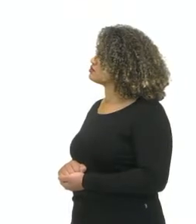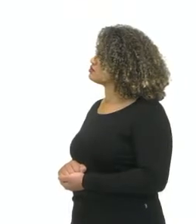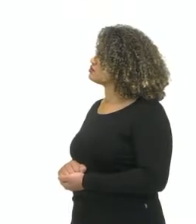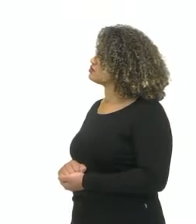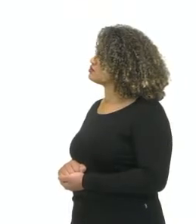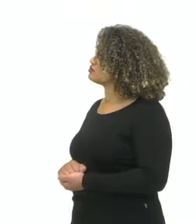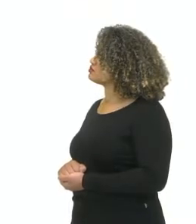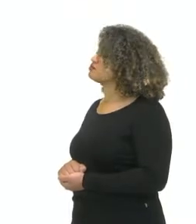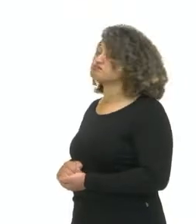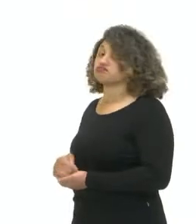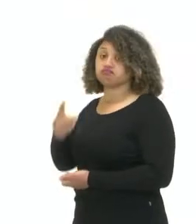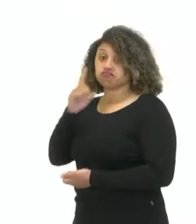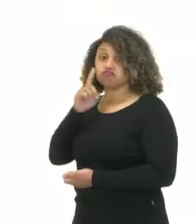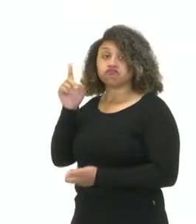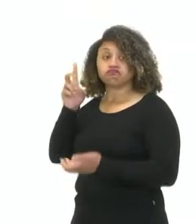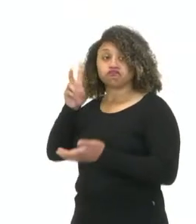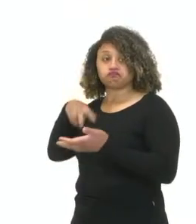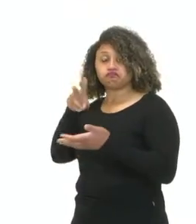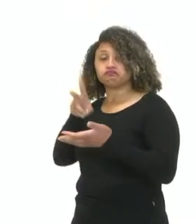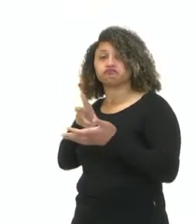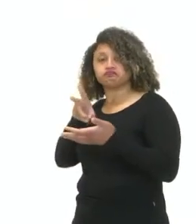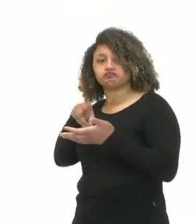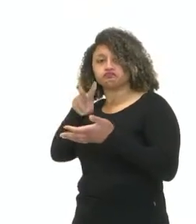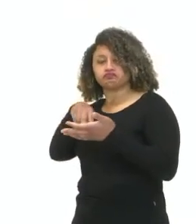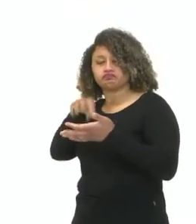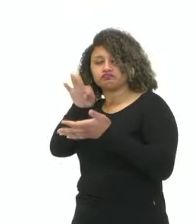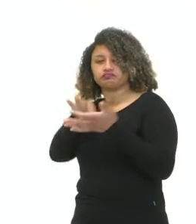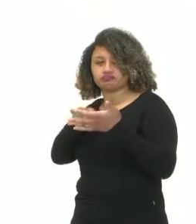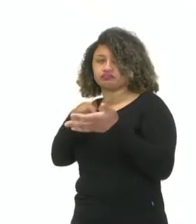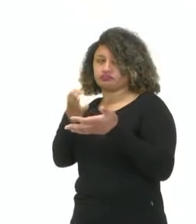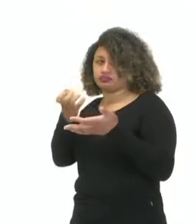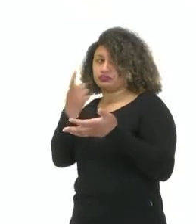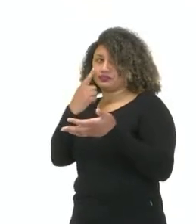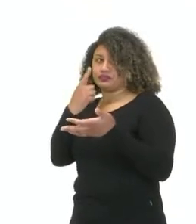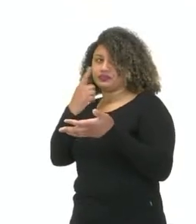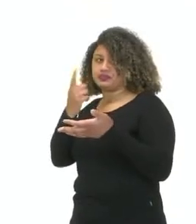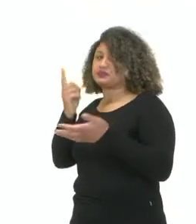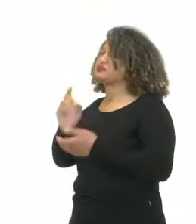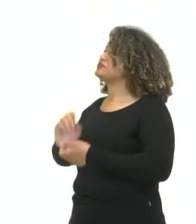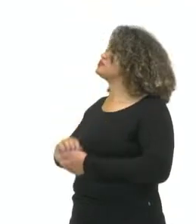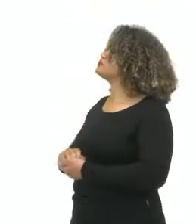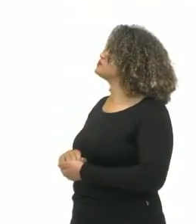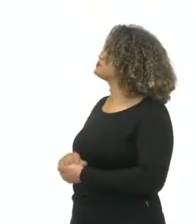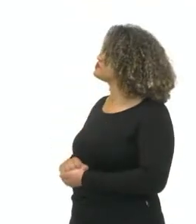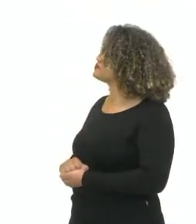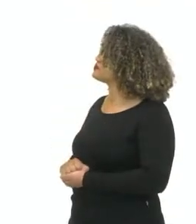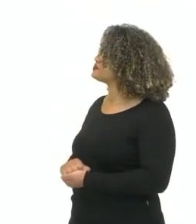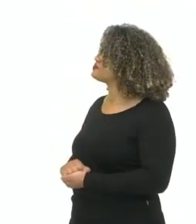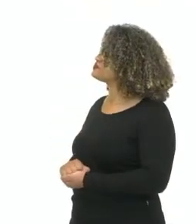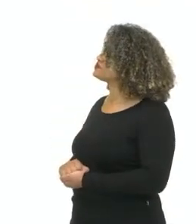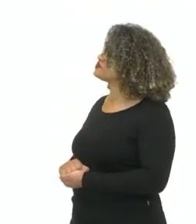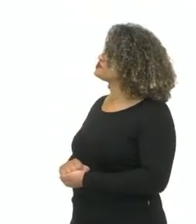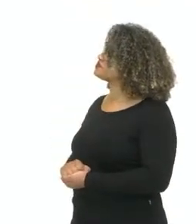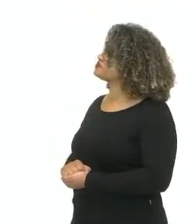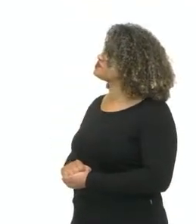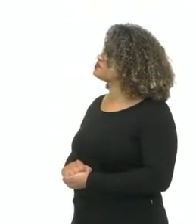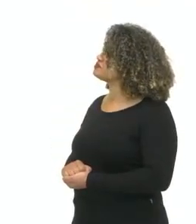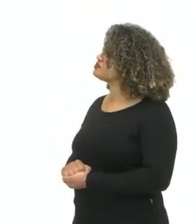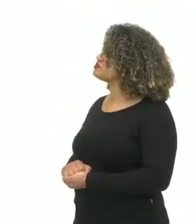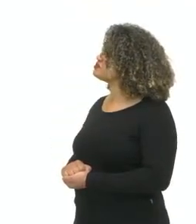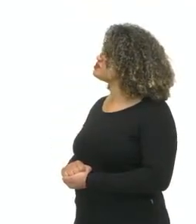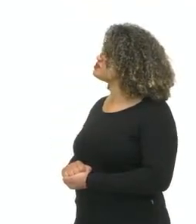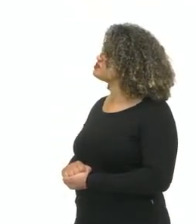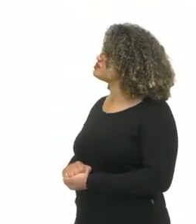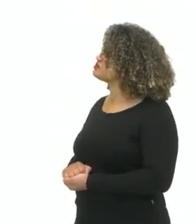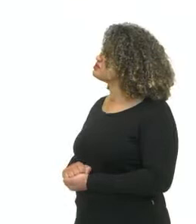sendo ditado pela indústria da moda e dos cosméticos, a fim de atender às necessidades do mundo do glamour.